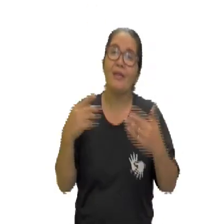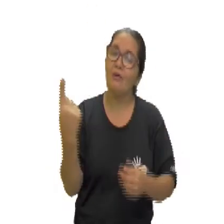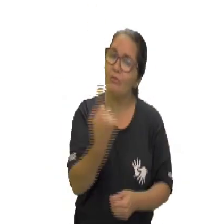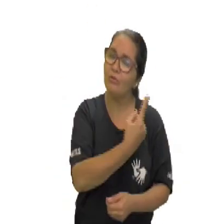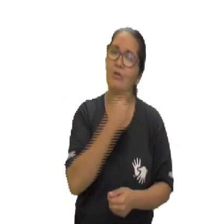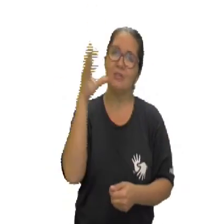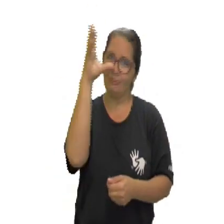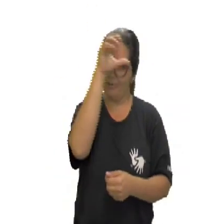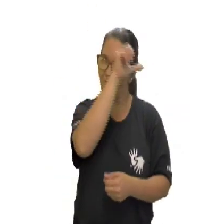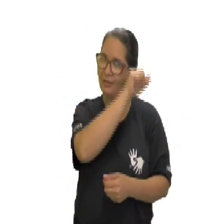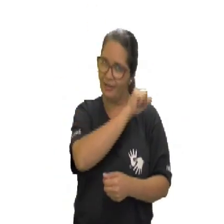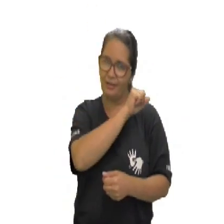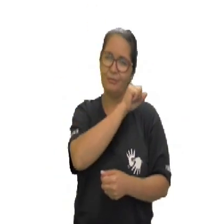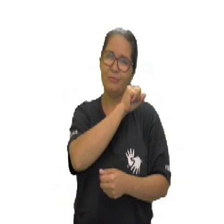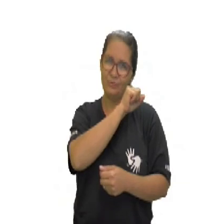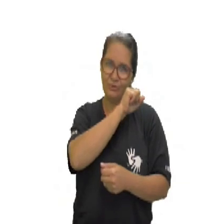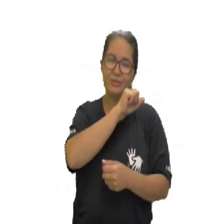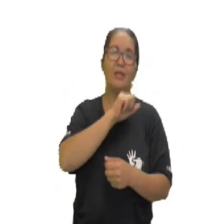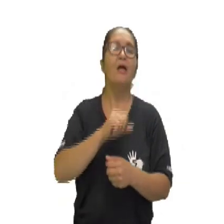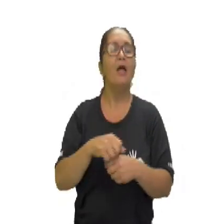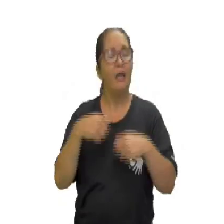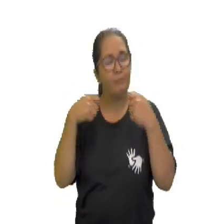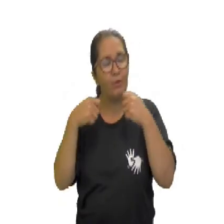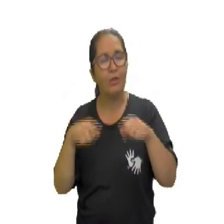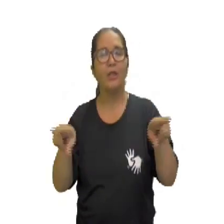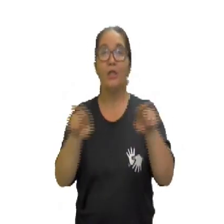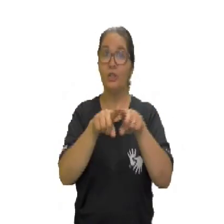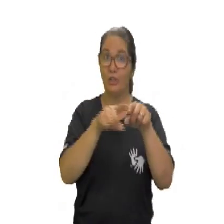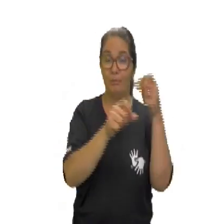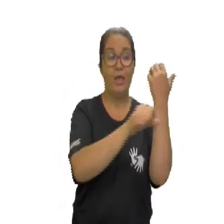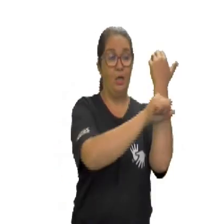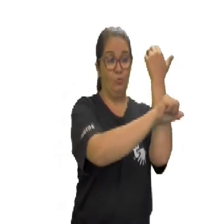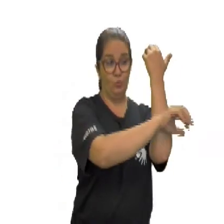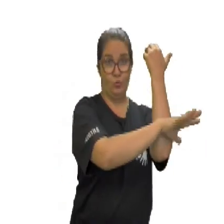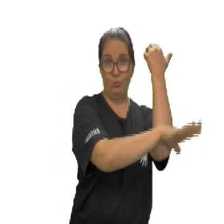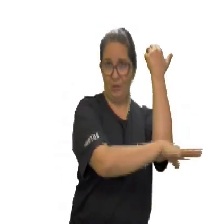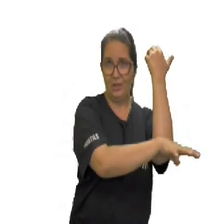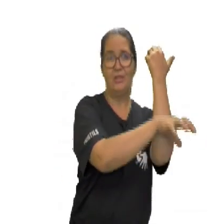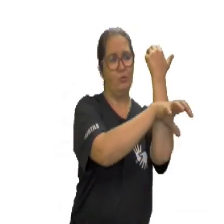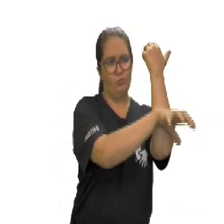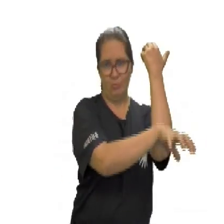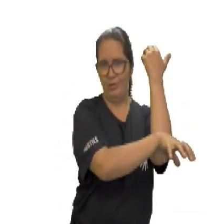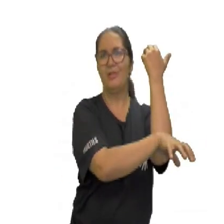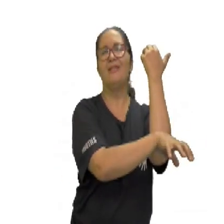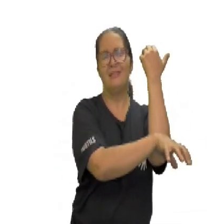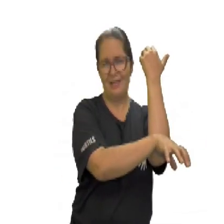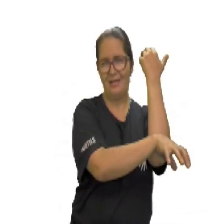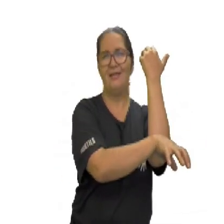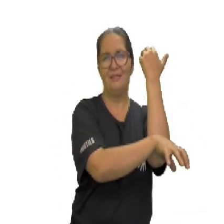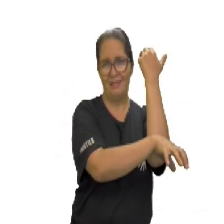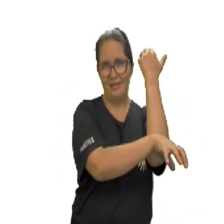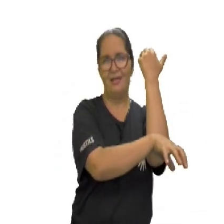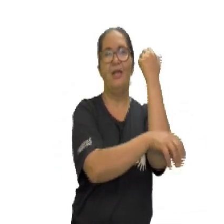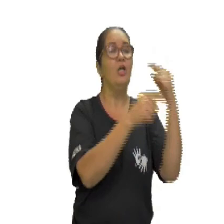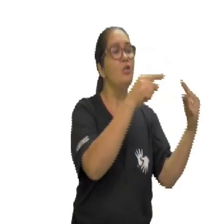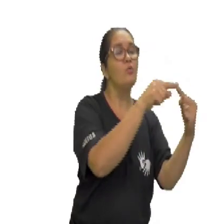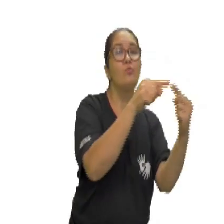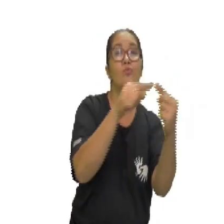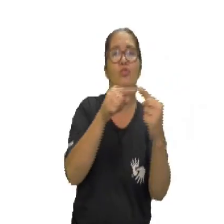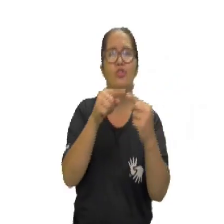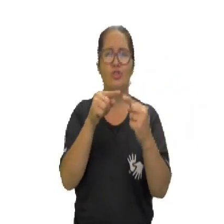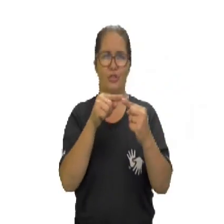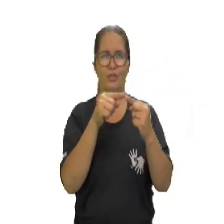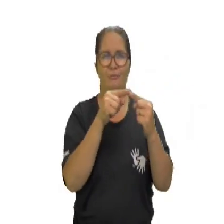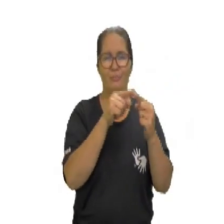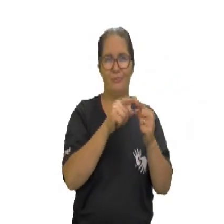Não se esqueça dos manguezais, são importantes na aprendizagem sobre as vegetações brasileiras. Então,